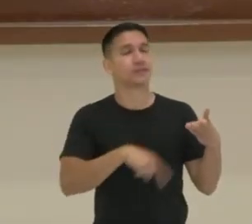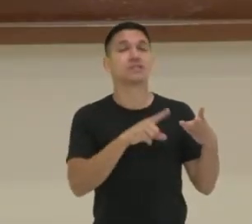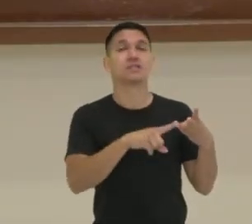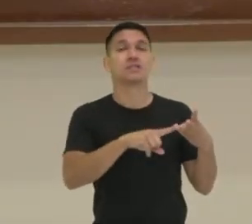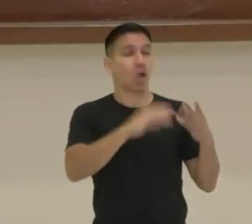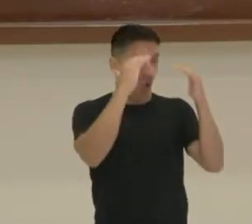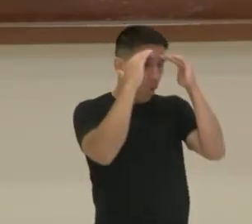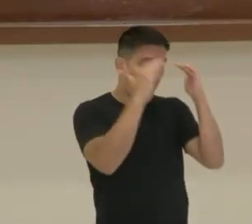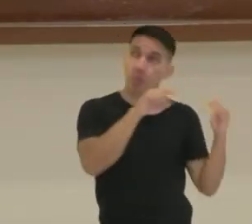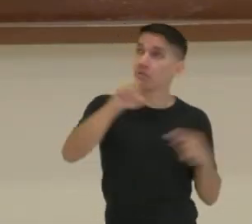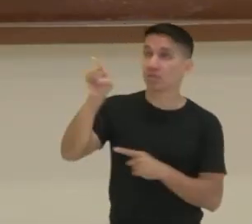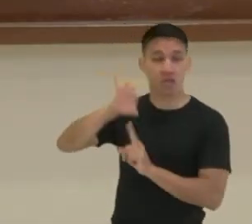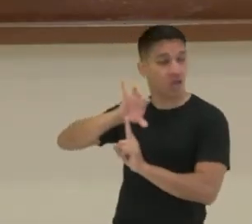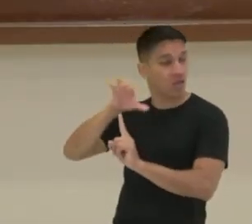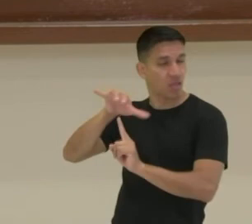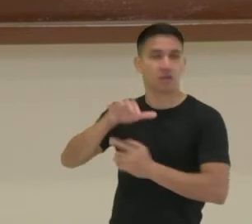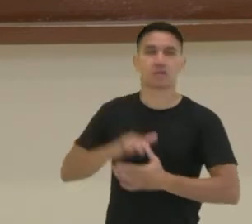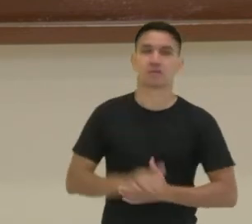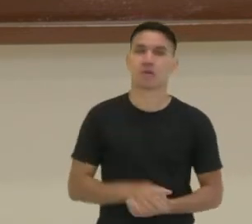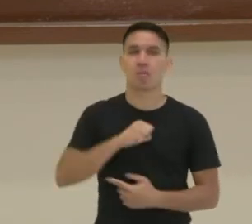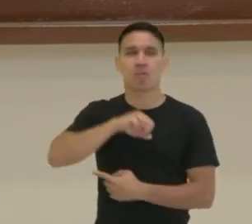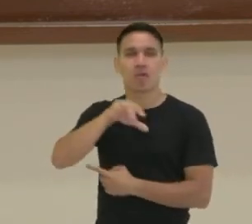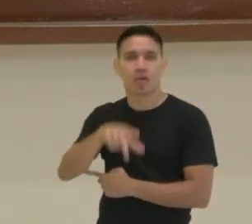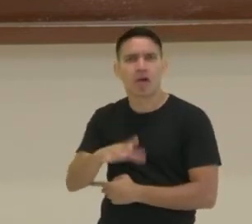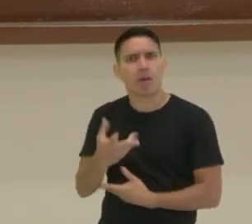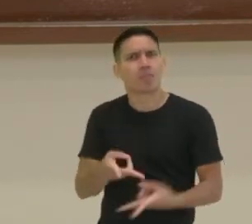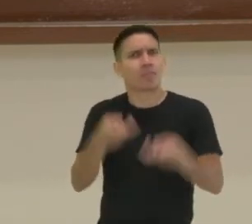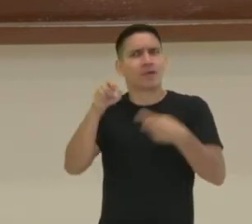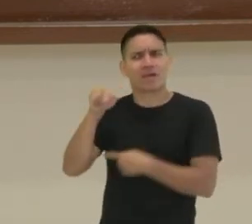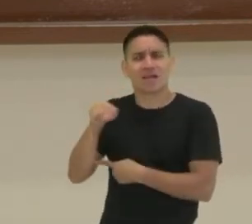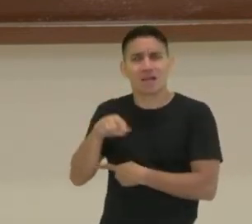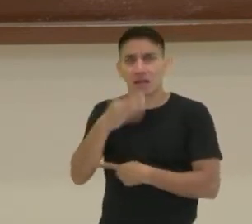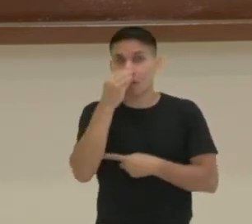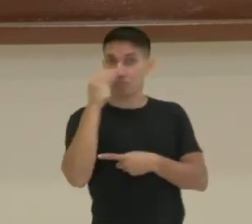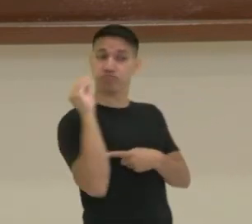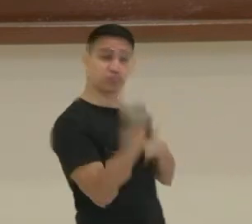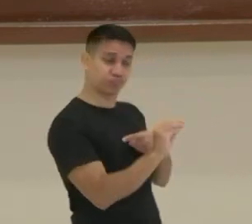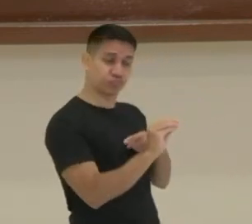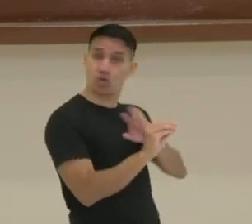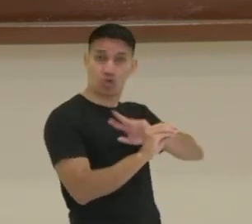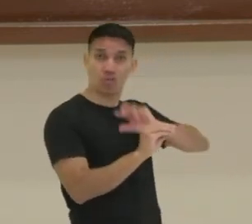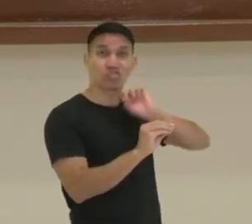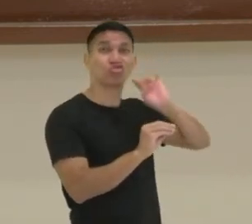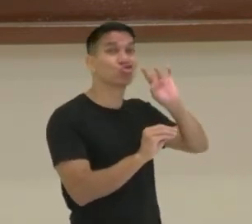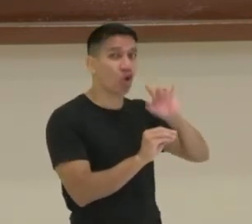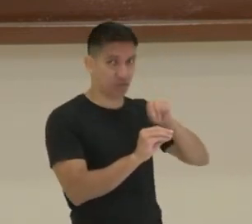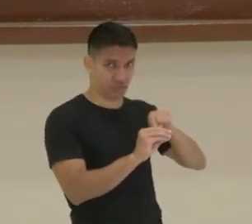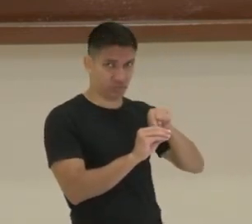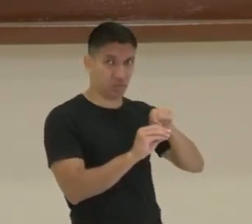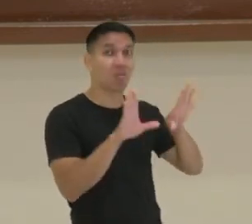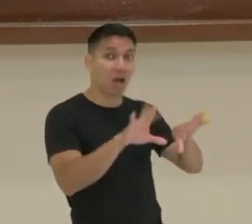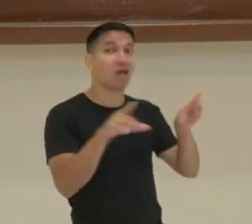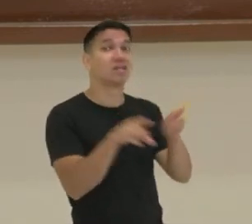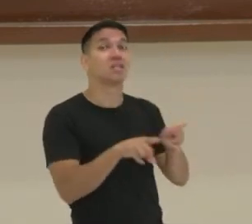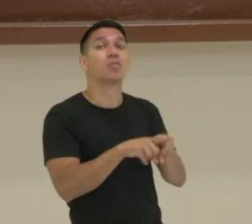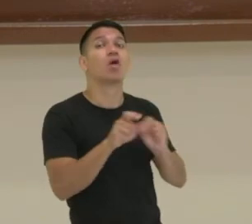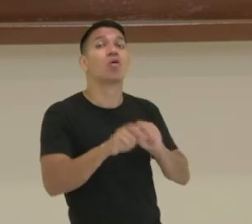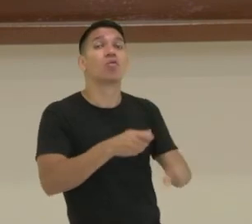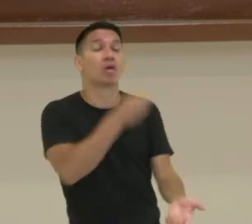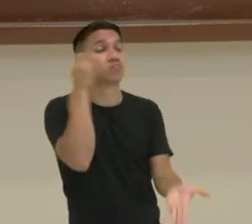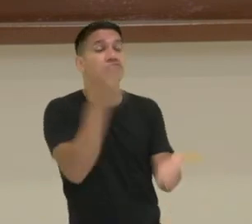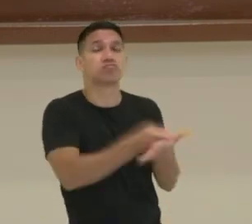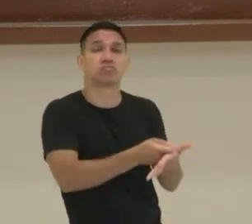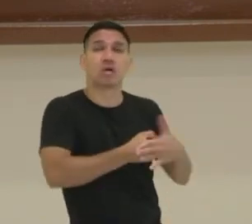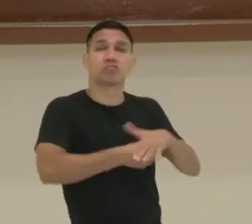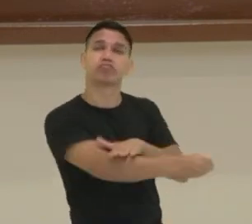percebam que eles não só desconsideraram a cultura dos indígenas, como eles